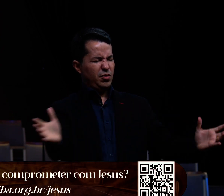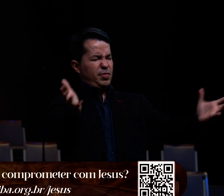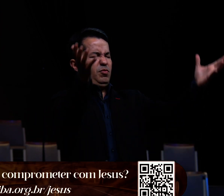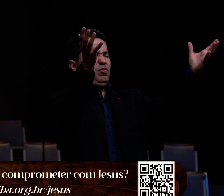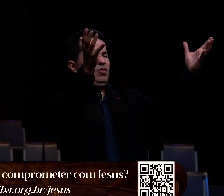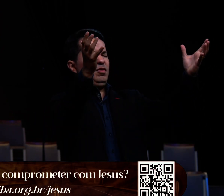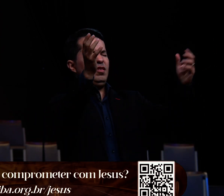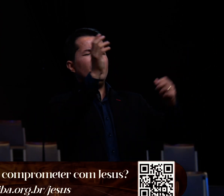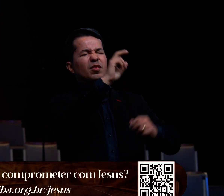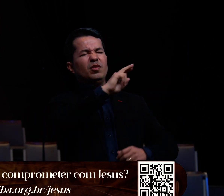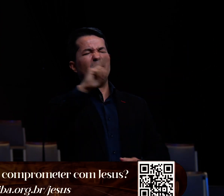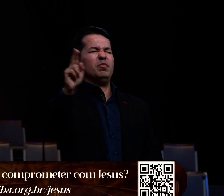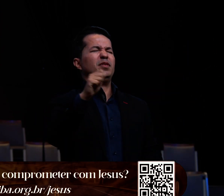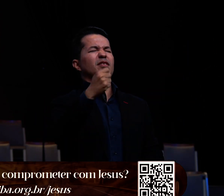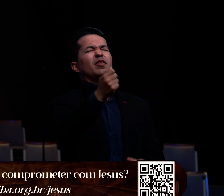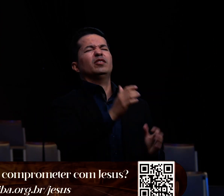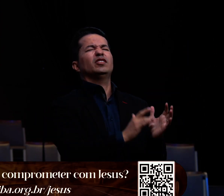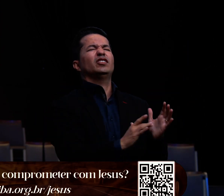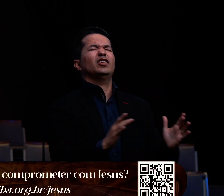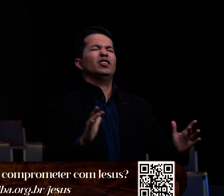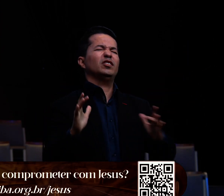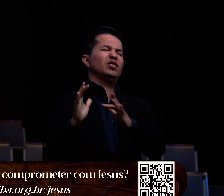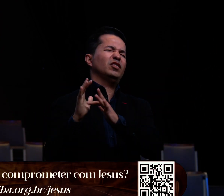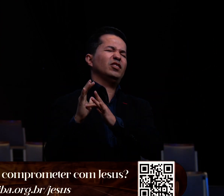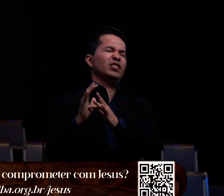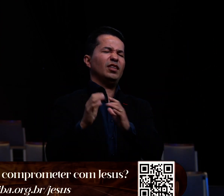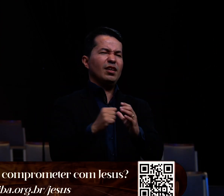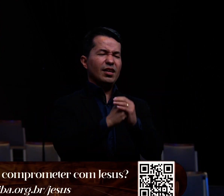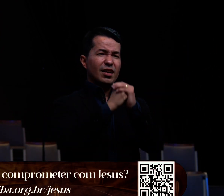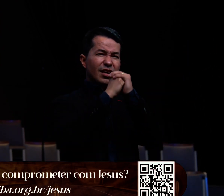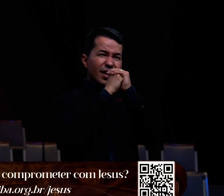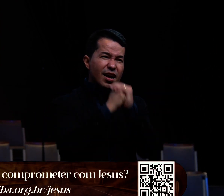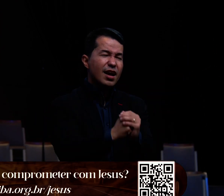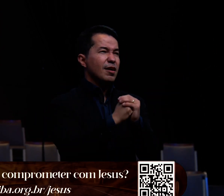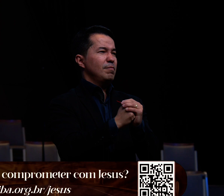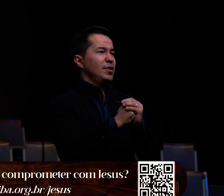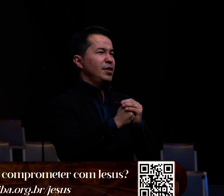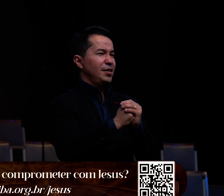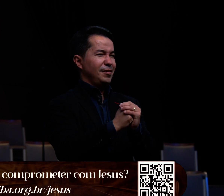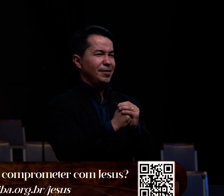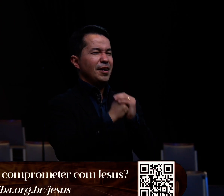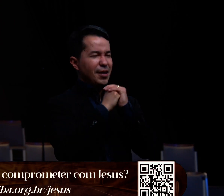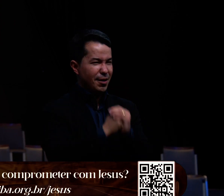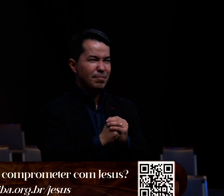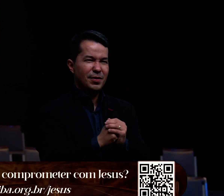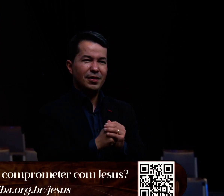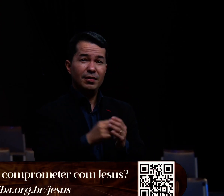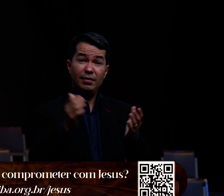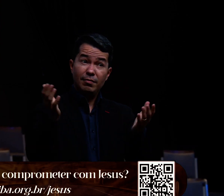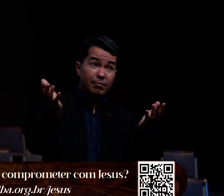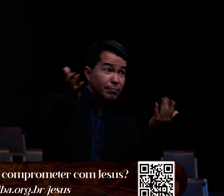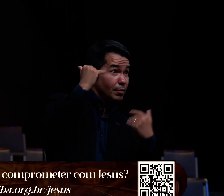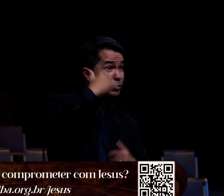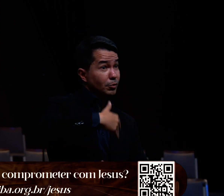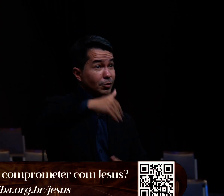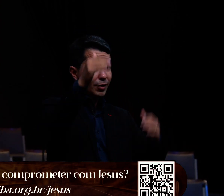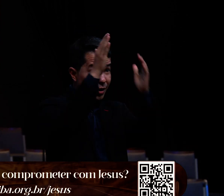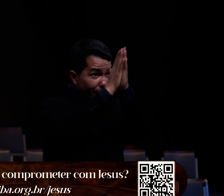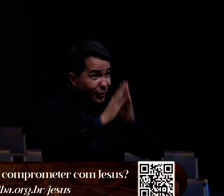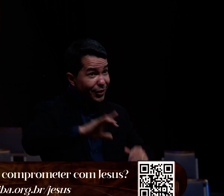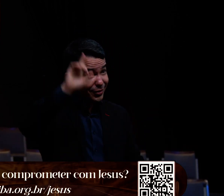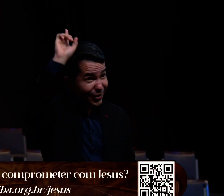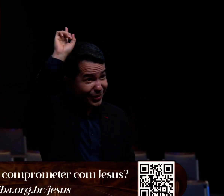dias. Ajuda, Pai, encoraja, em nome de Jesus que oramos, amém e amém.